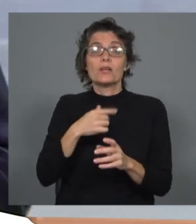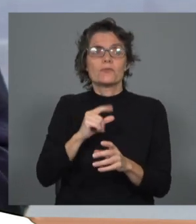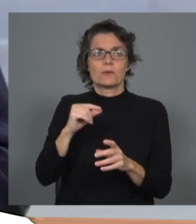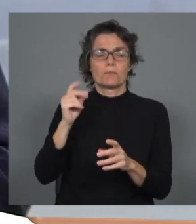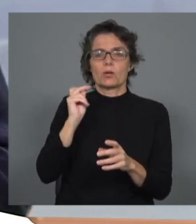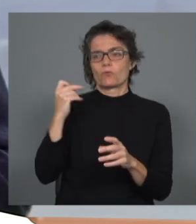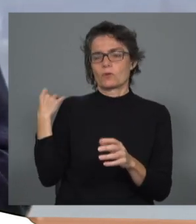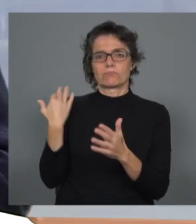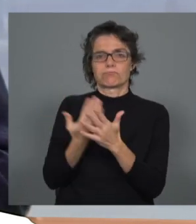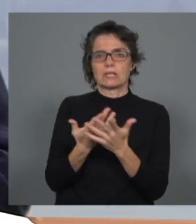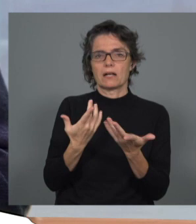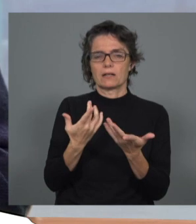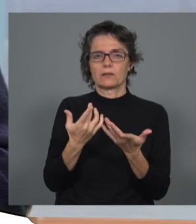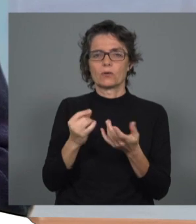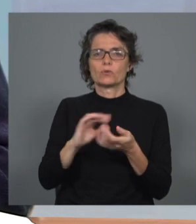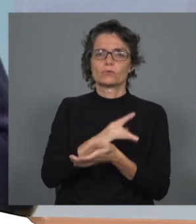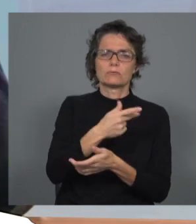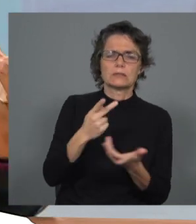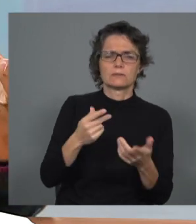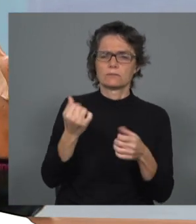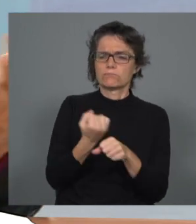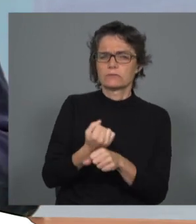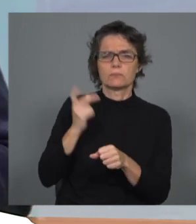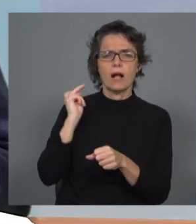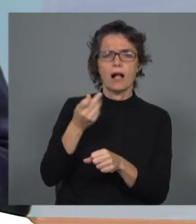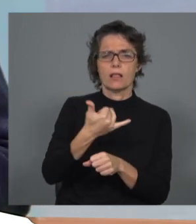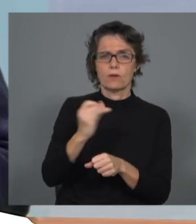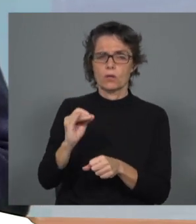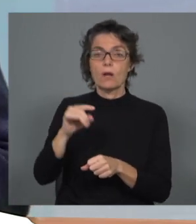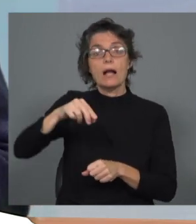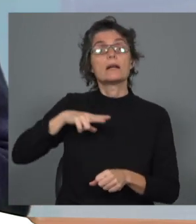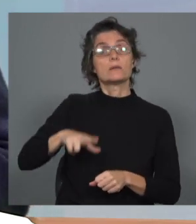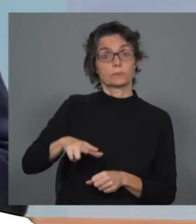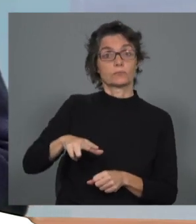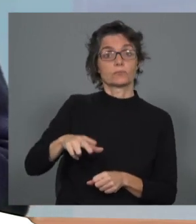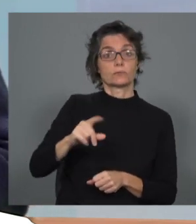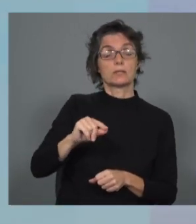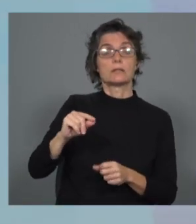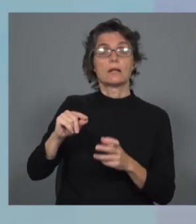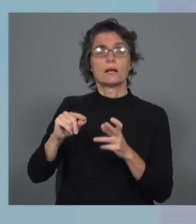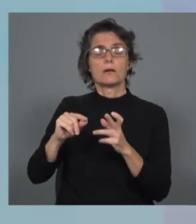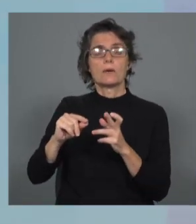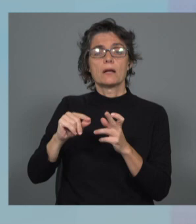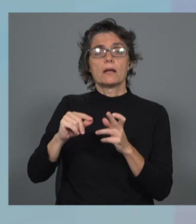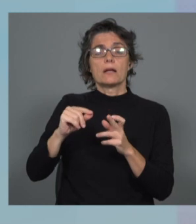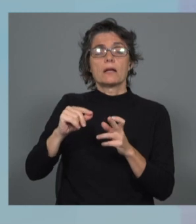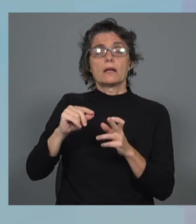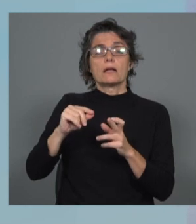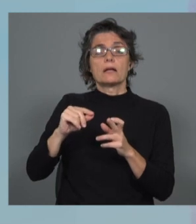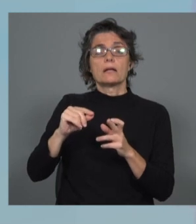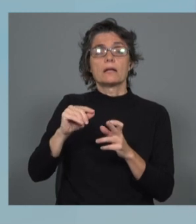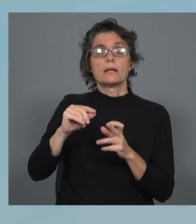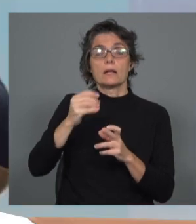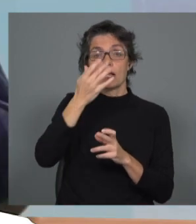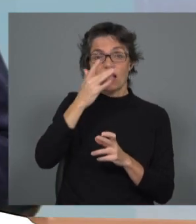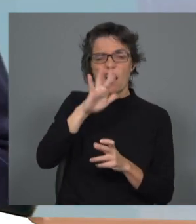na comunicação, 24 anos, e de foi ir aqui aos locais. Aqui em Portugal, na Alemar, nas Filipinas e na África do Sul, não é? Sim, de ir aos locais,